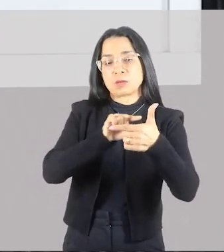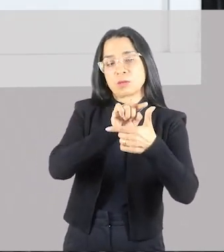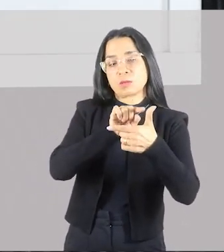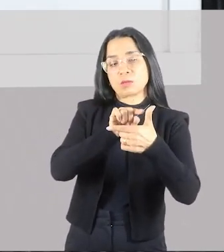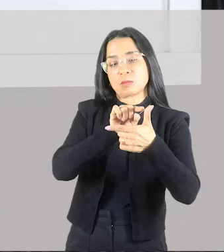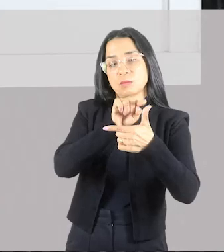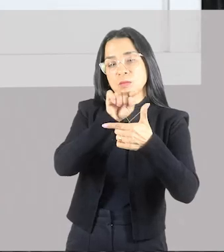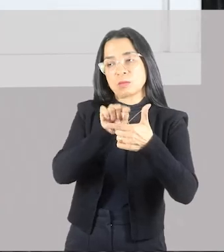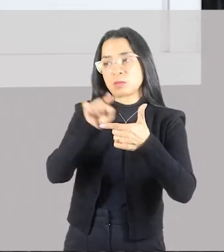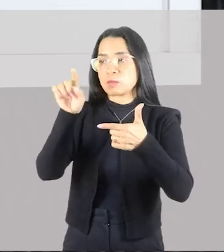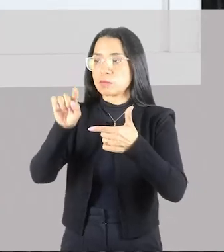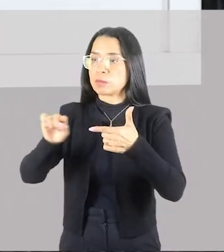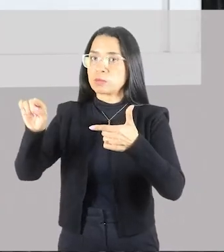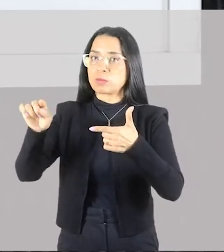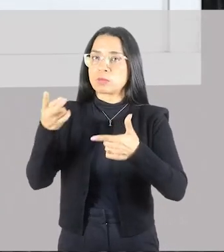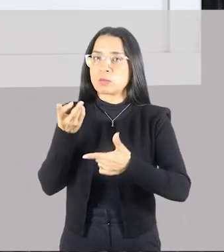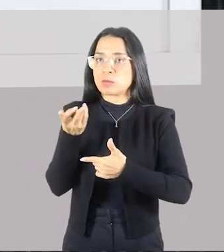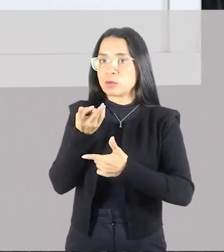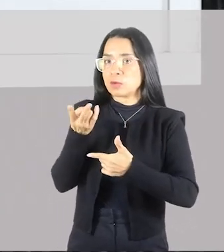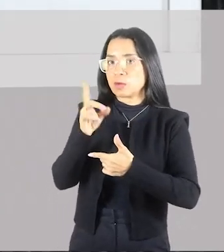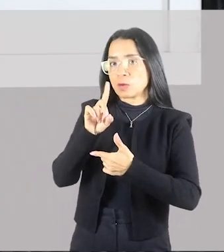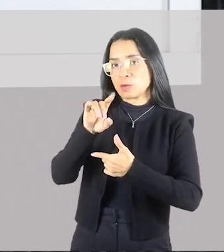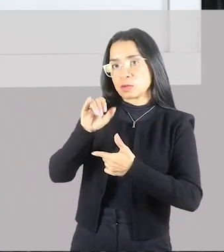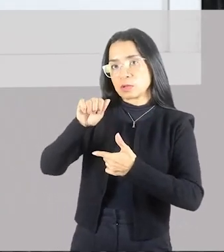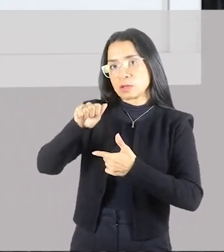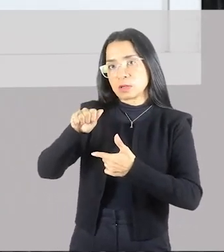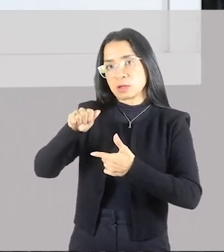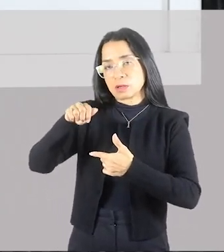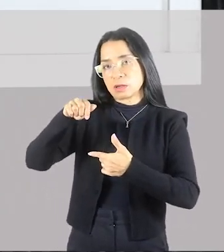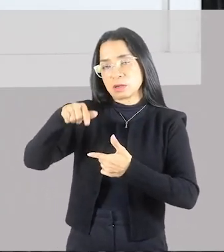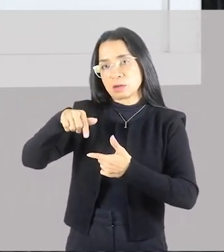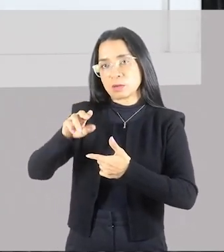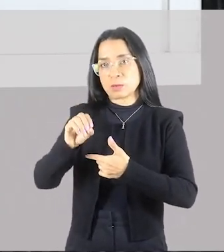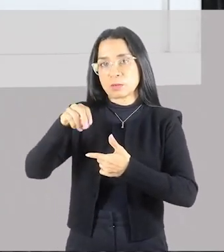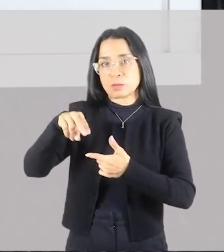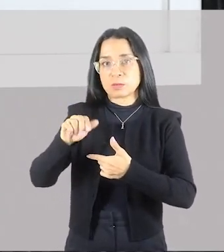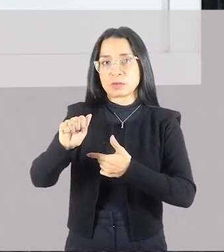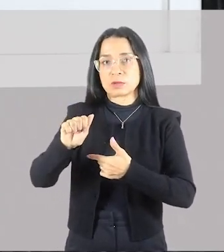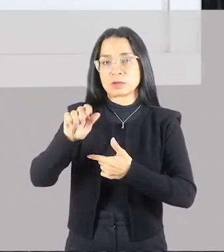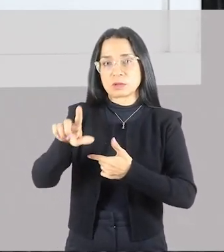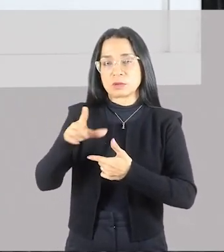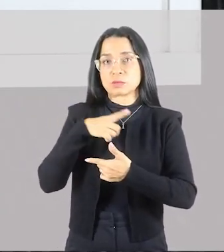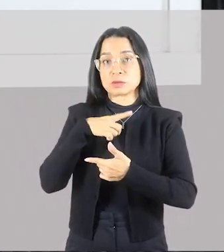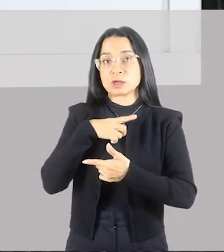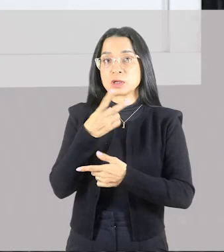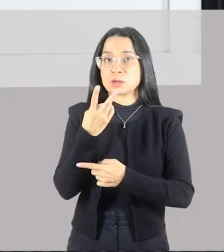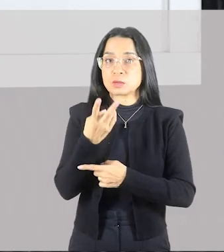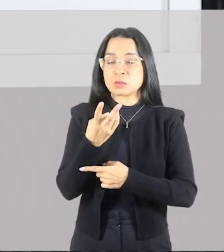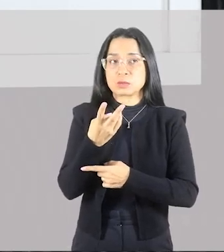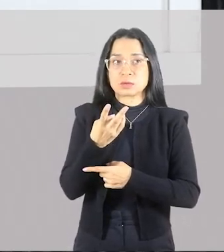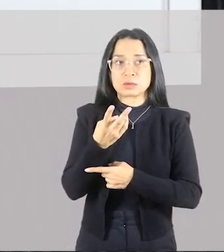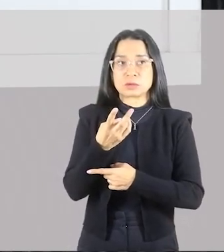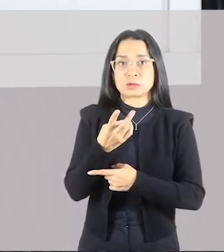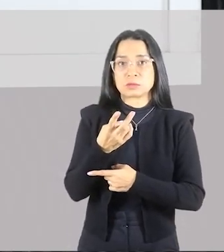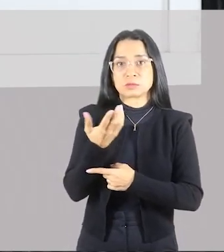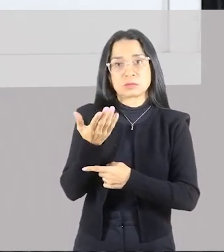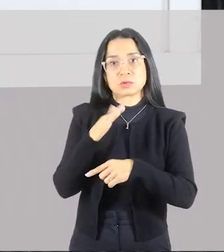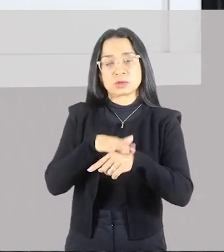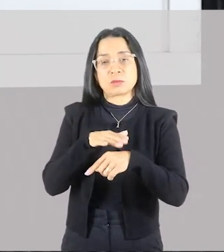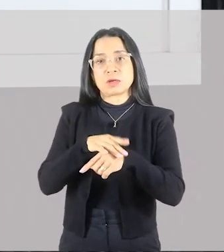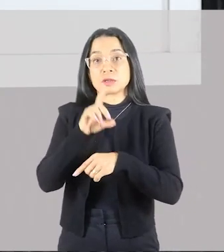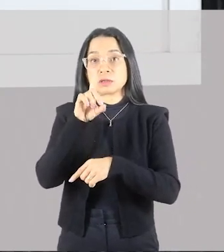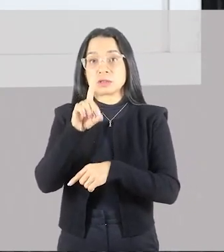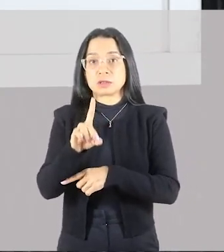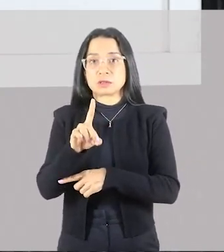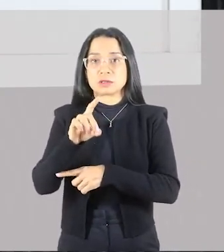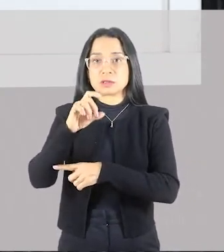vértice oposto, né? Então, o losango tem duas diagonais. Uma diagonal maior, que eu vou chamar de Dzão, e